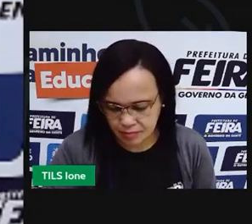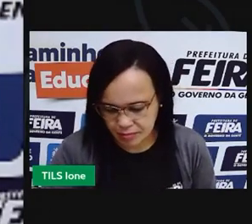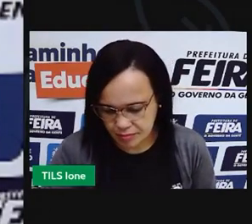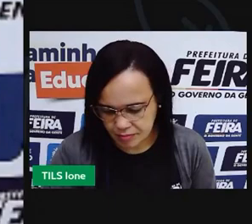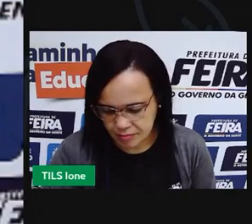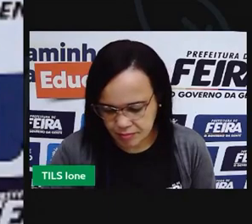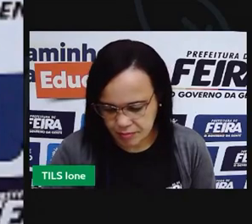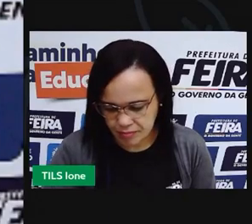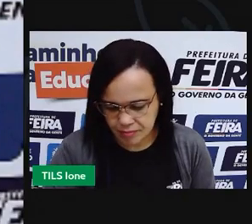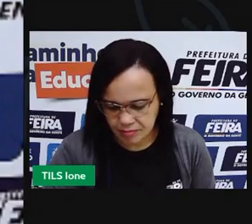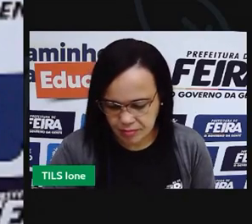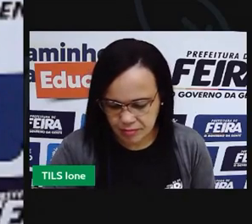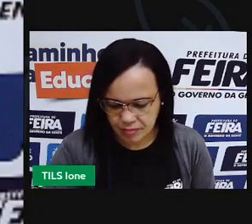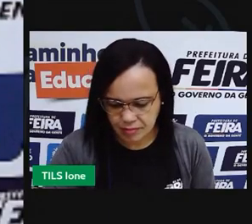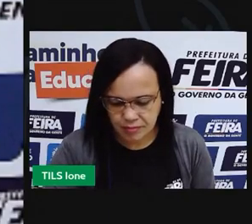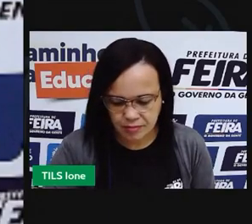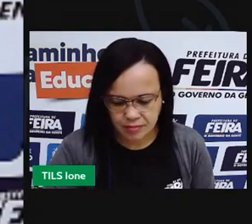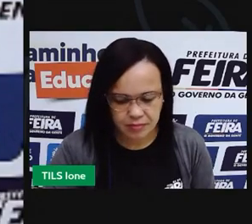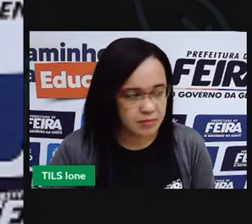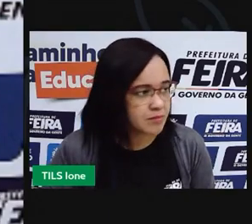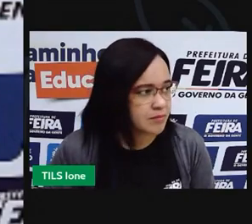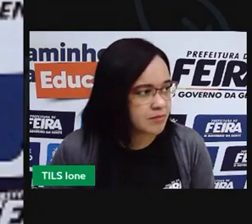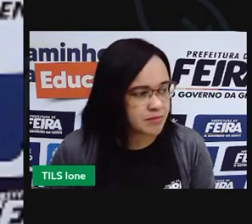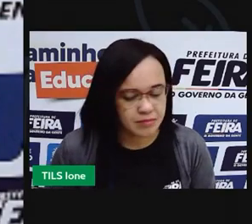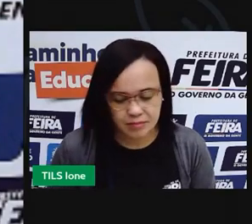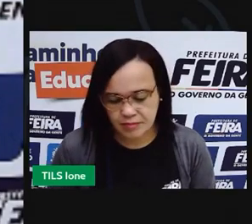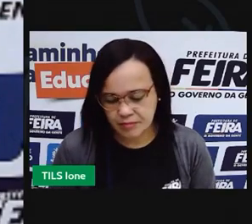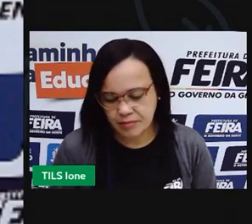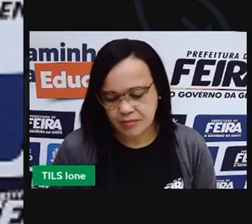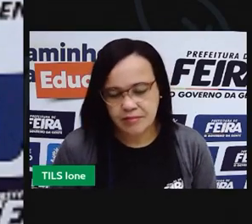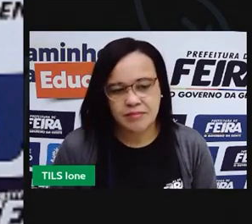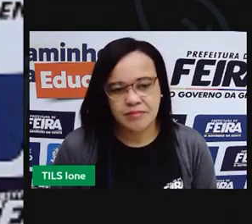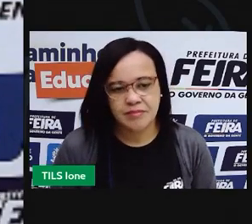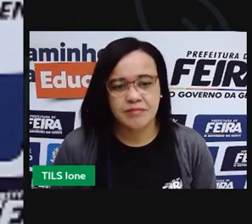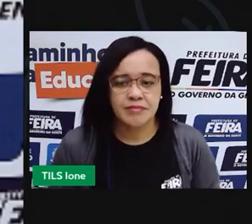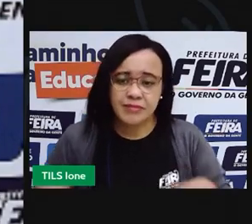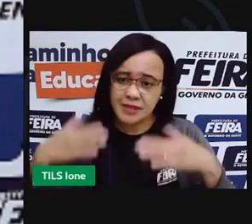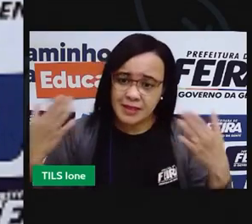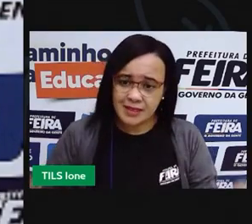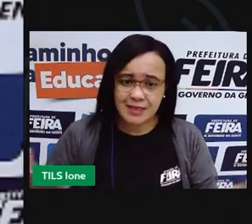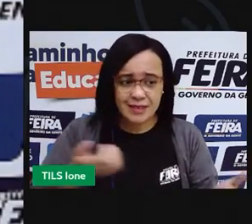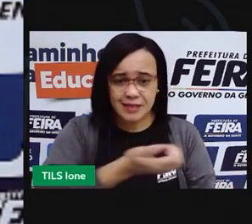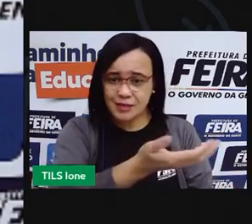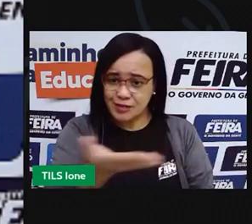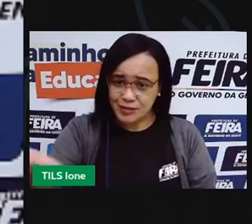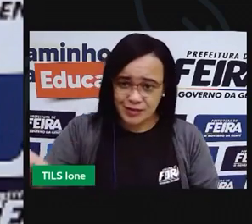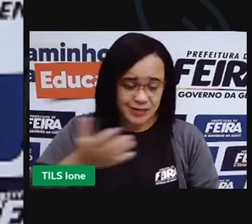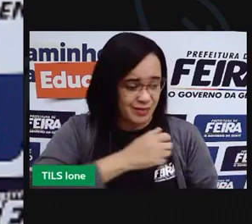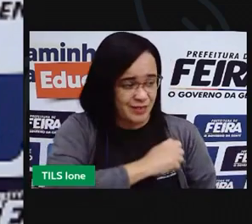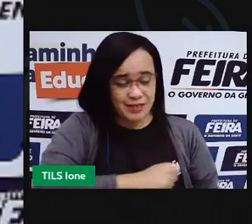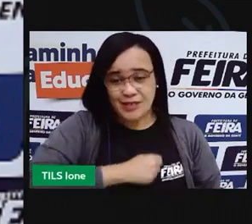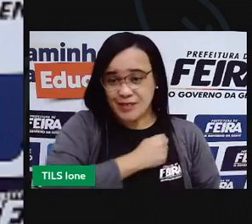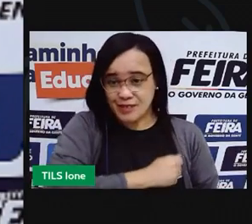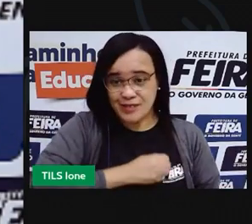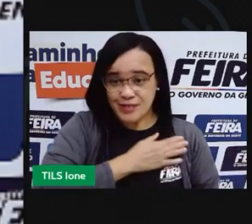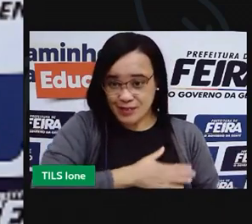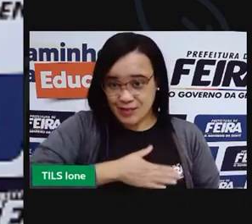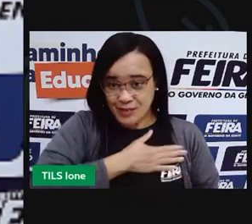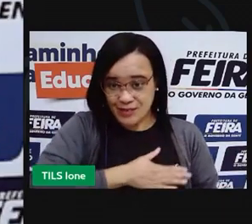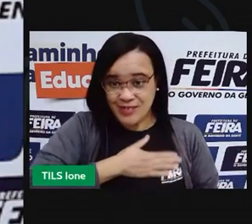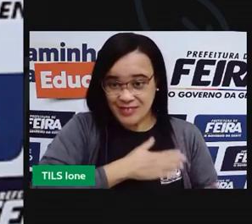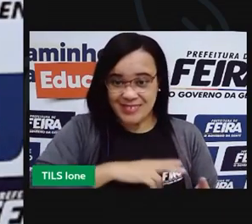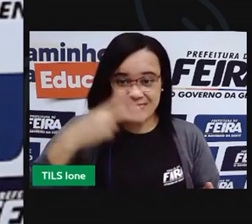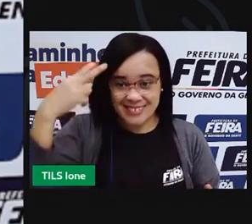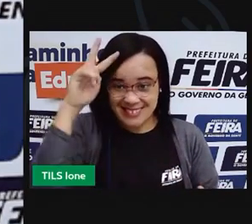Então, criançada, vocês gostaram dessa história? O lobo no morde?